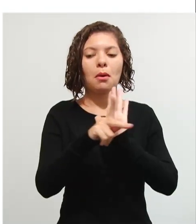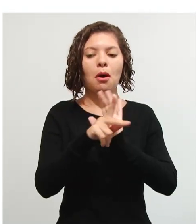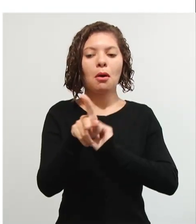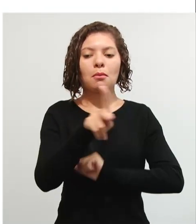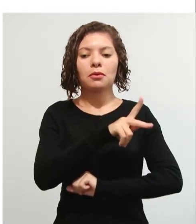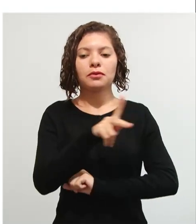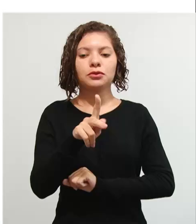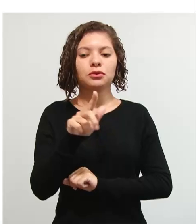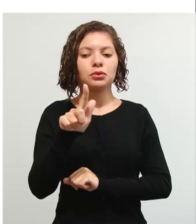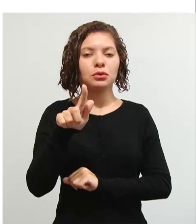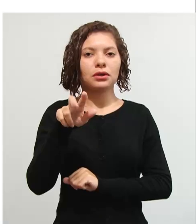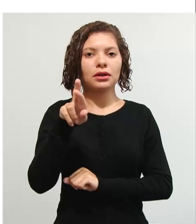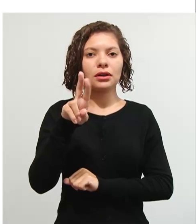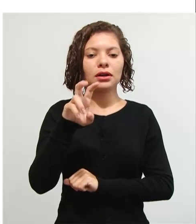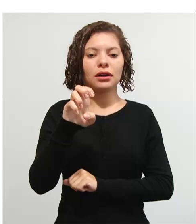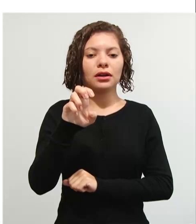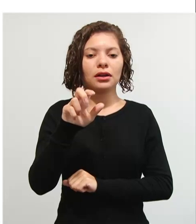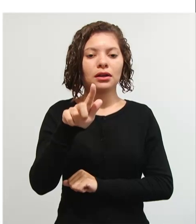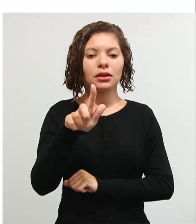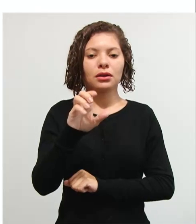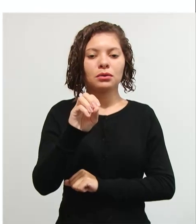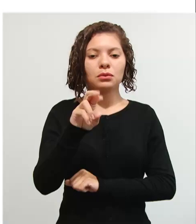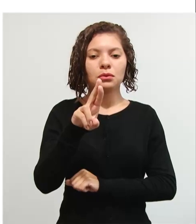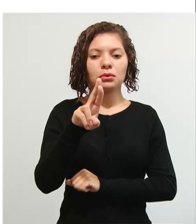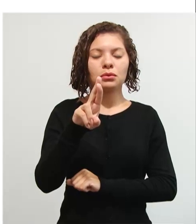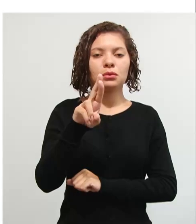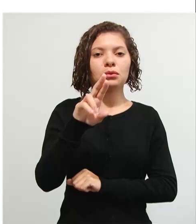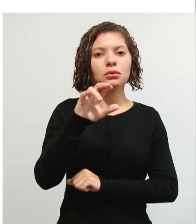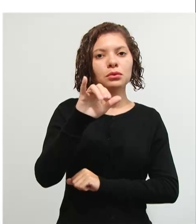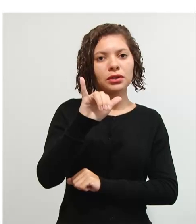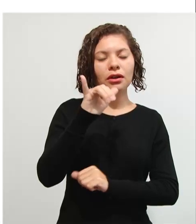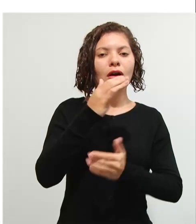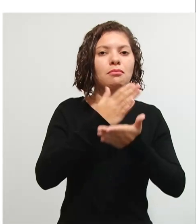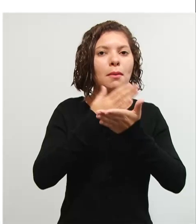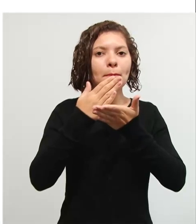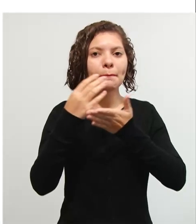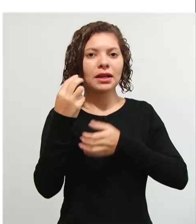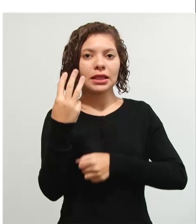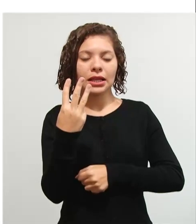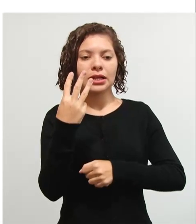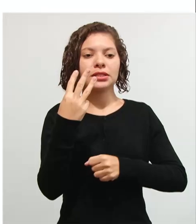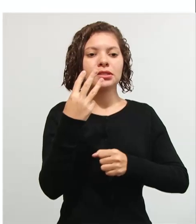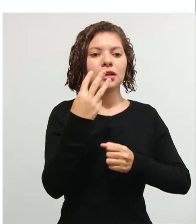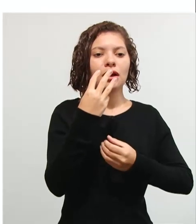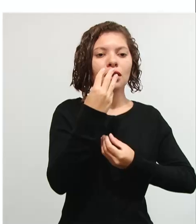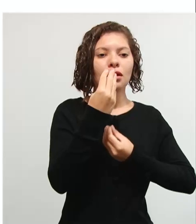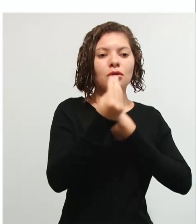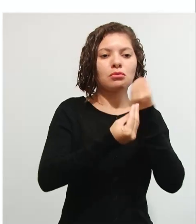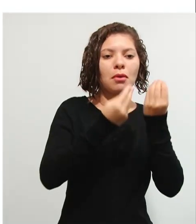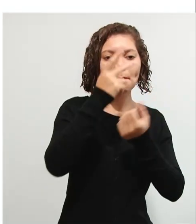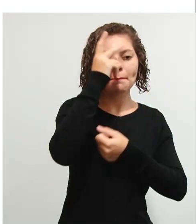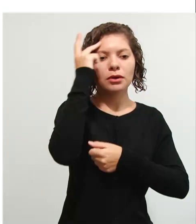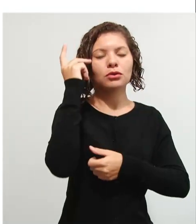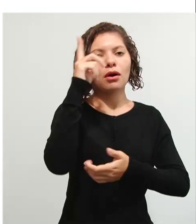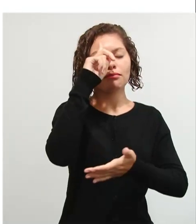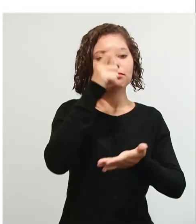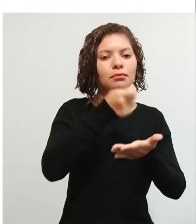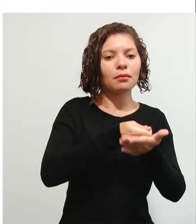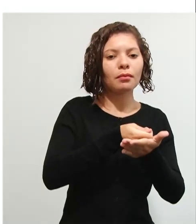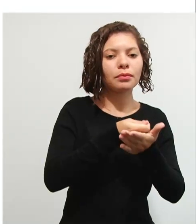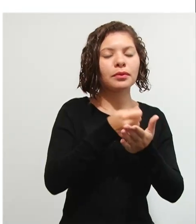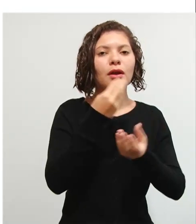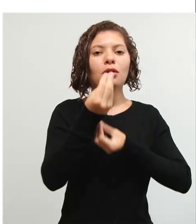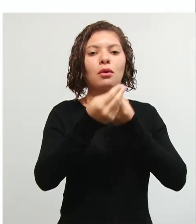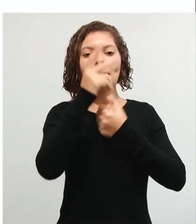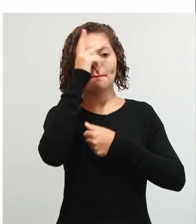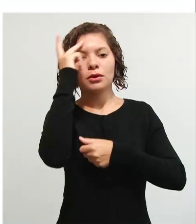Mankiw podem ser divididos em 3 grandes grupos: como as pessoas tomam decisões, como as pessoas interagem e